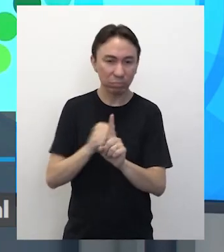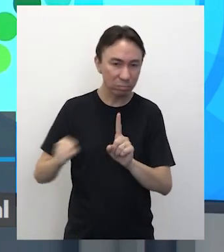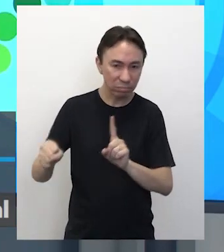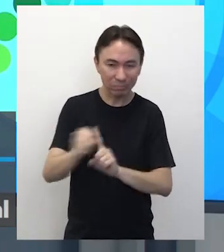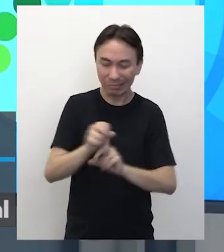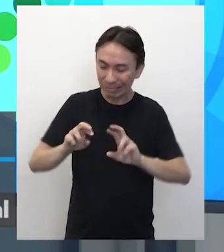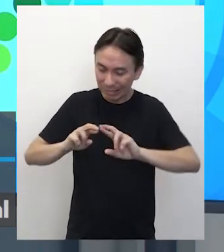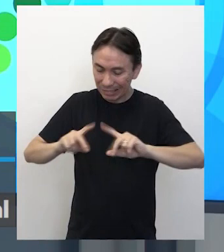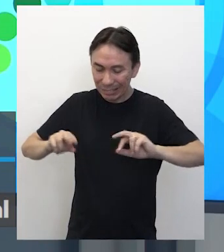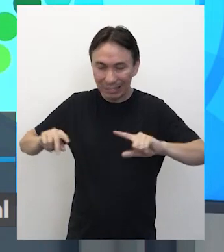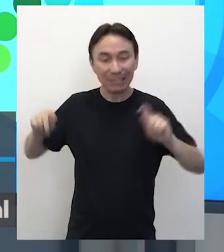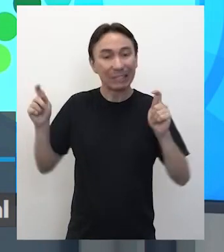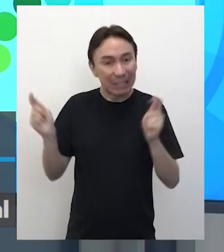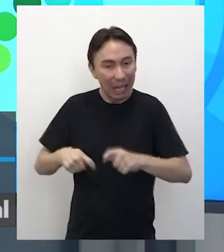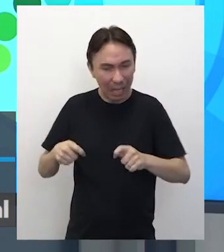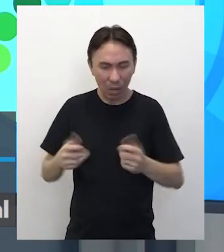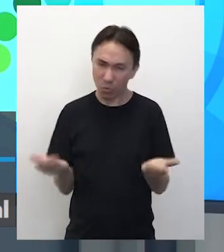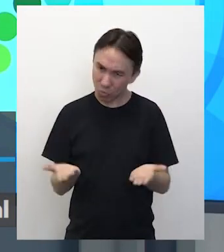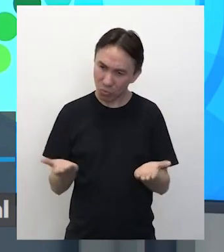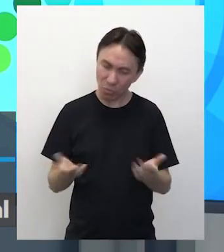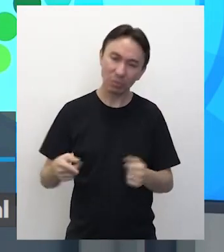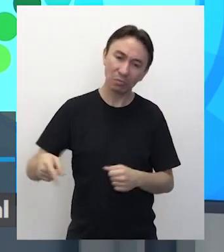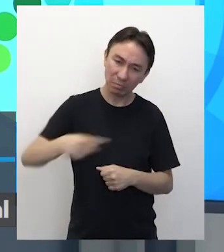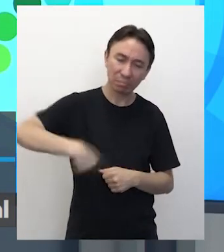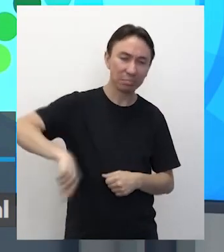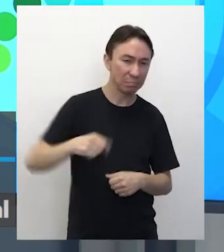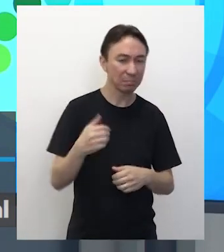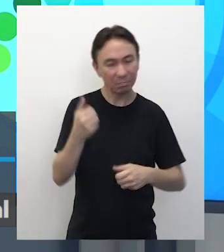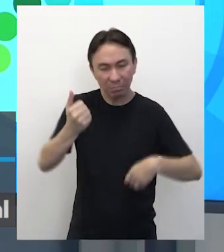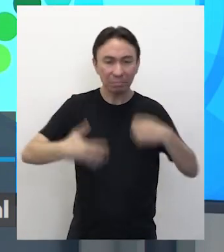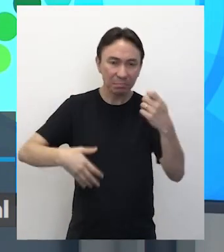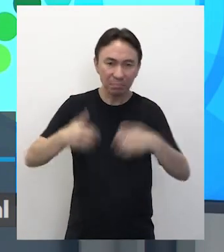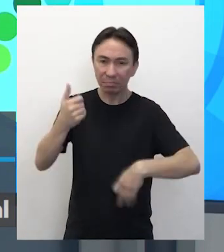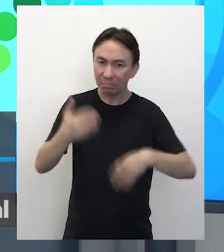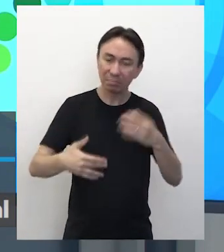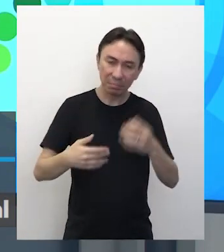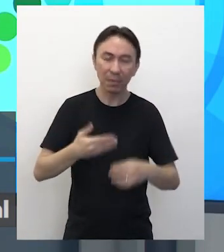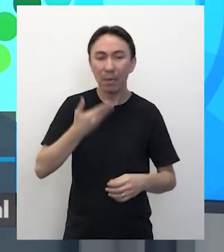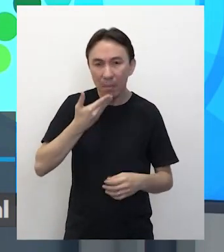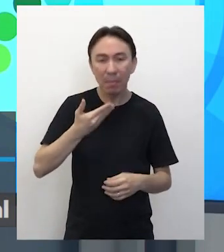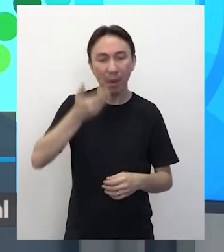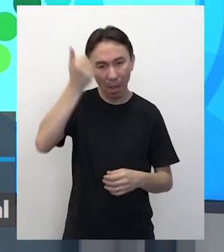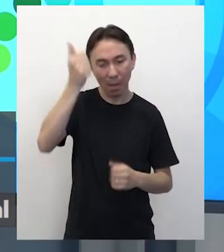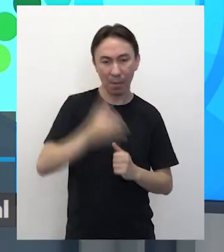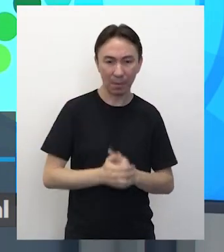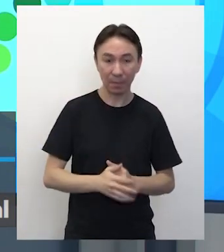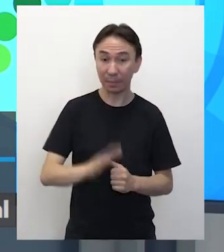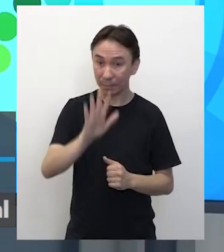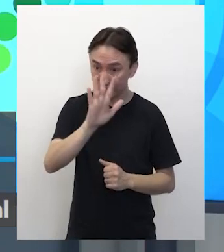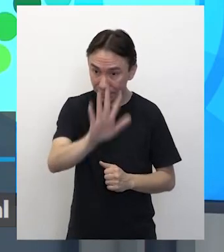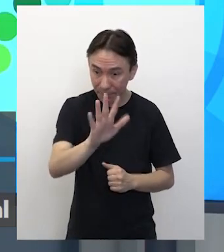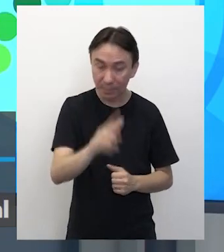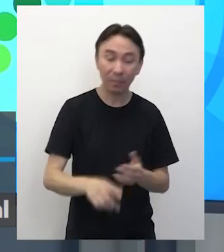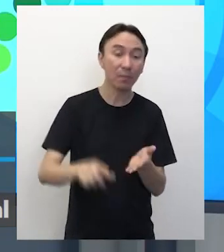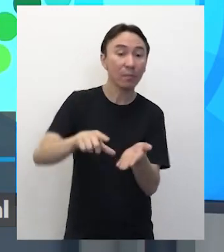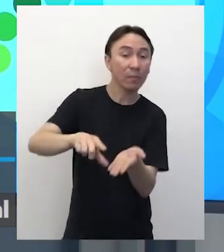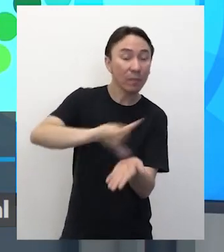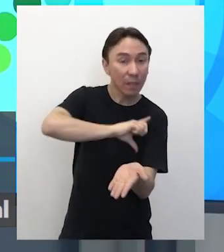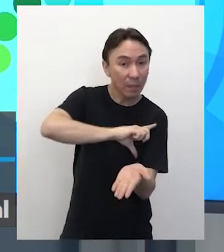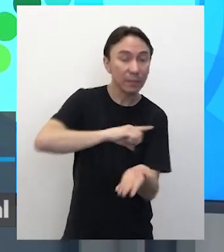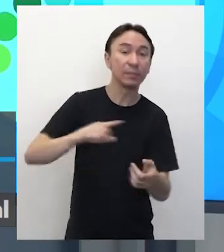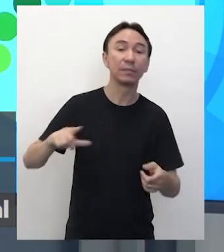na aula de hoje. Antes da gente entrar nesse assunto específico, eu trouxe uma frase de um autor